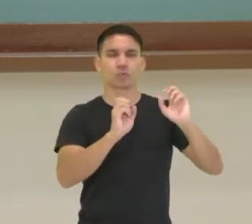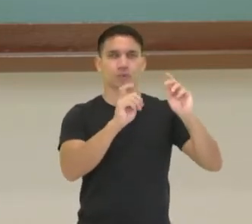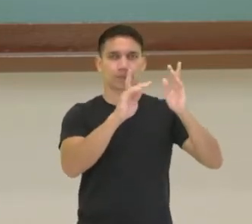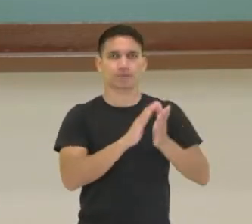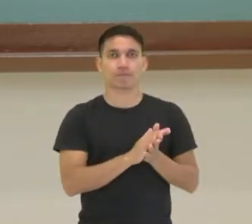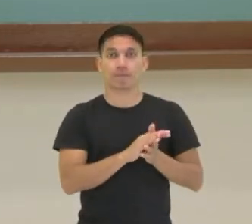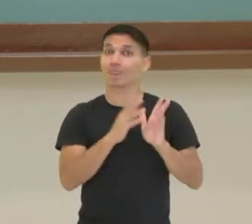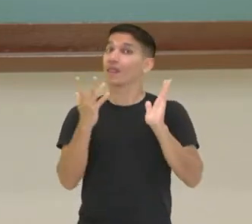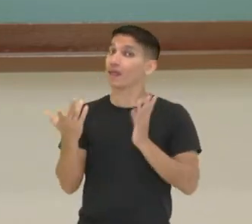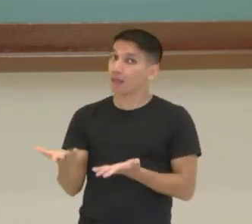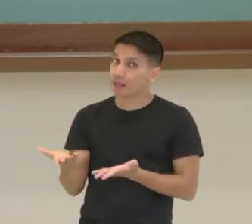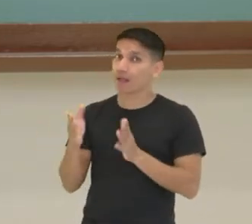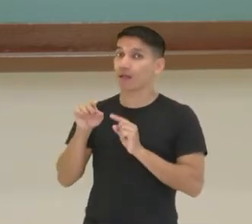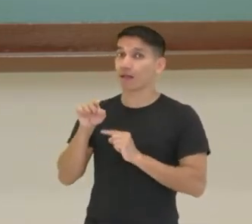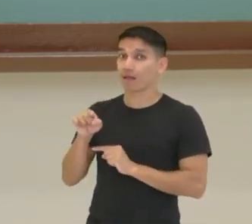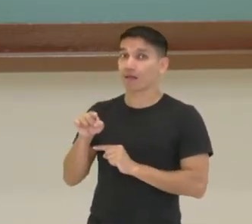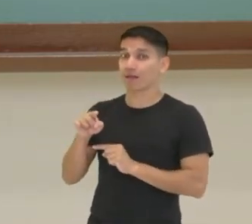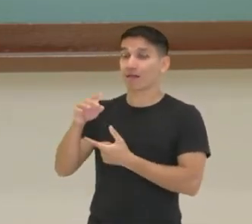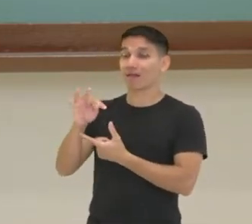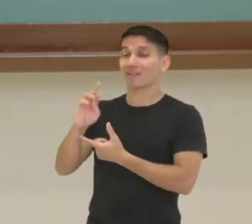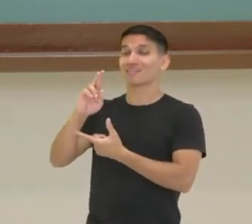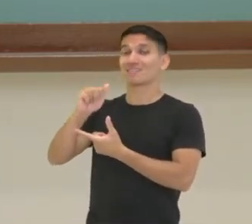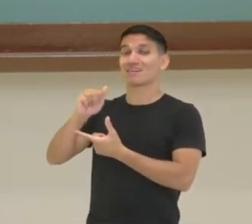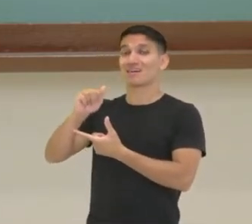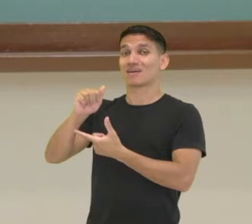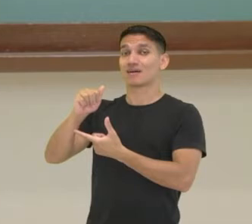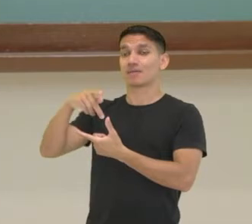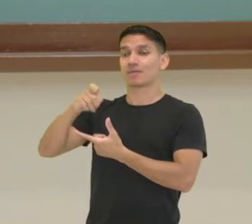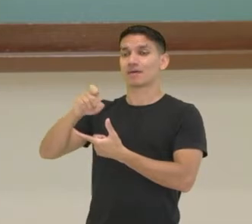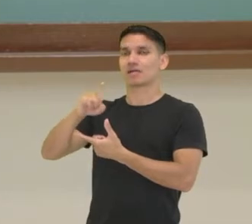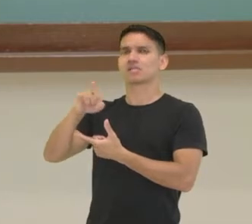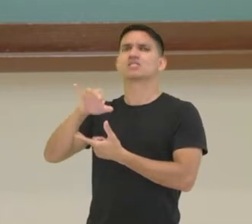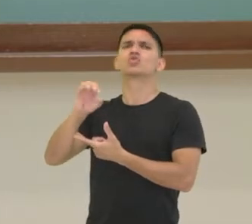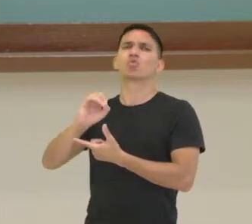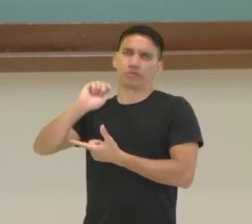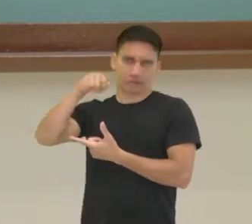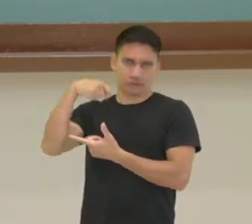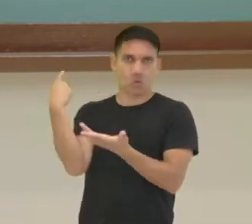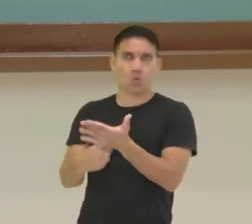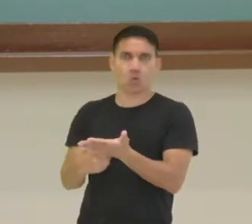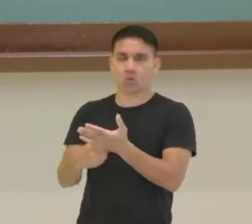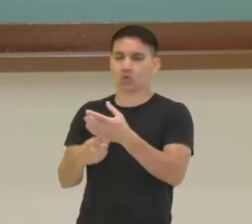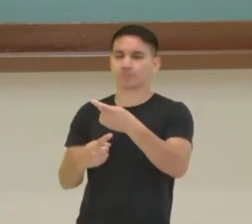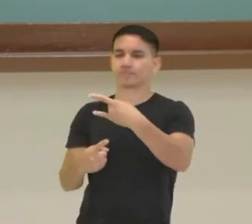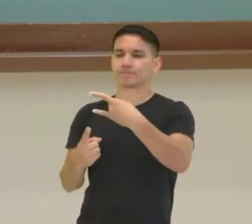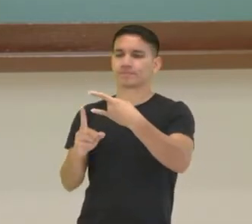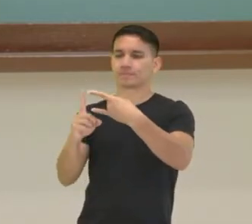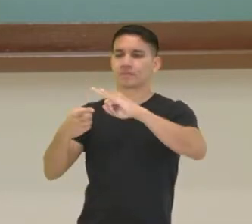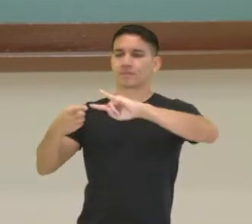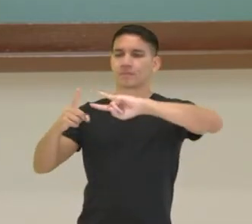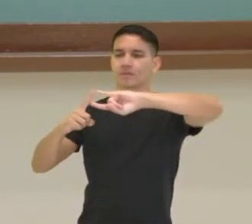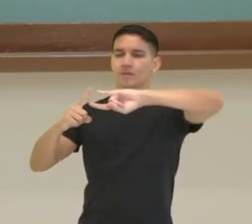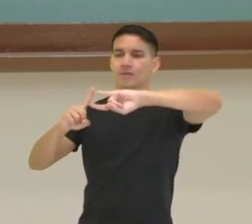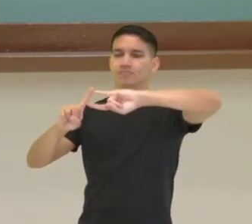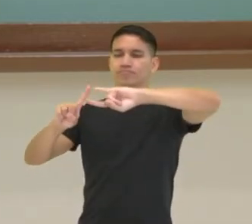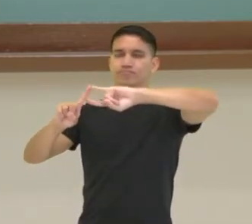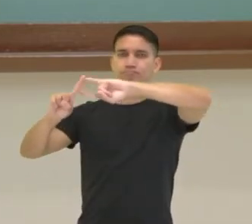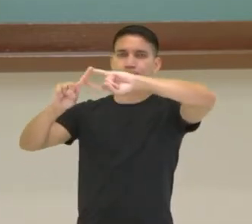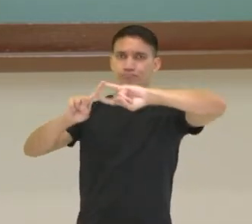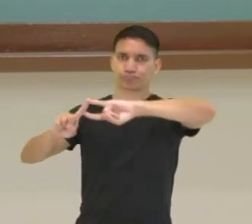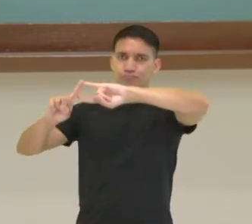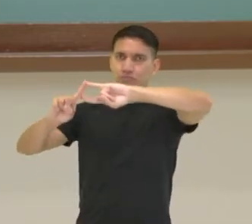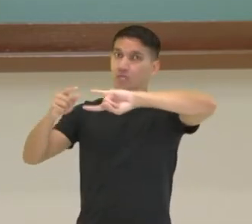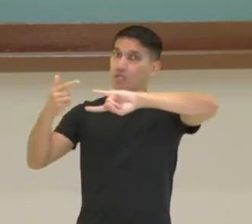O trapézio não. O trapézio ele vai ter apenas um par de lados paralelos. Os outros dois não vão